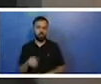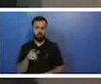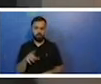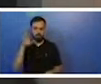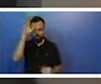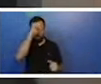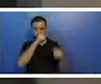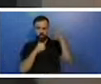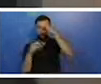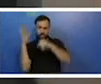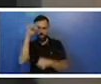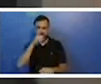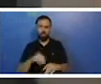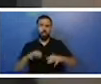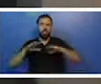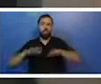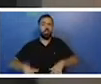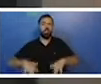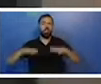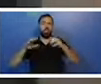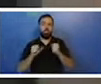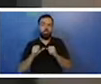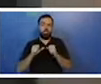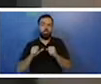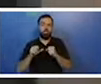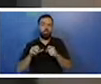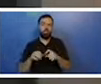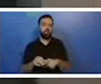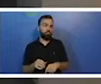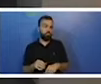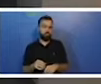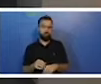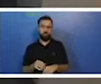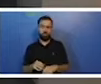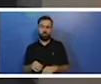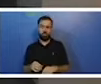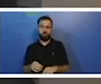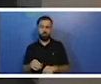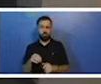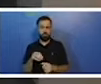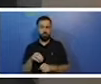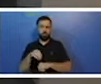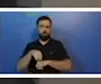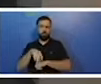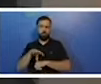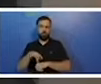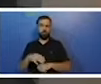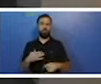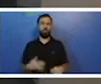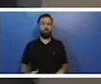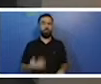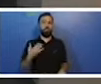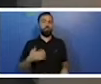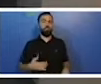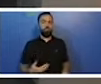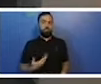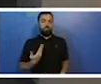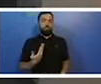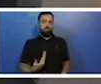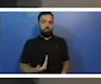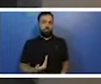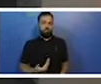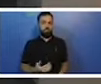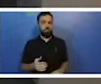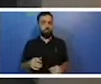aprendendo as o combate com as duas mãos seguras o que a gente recomenda que é o corpo fica ereto que